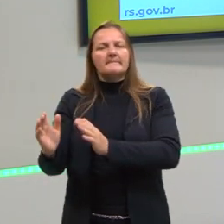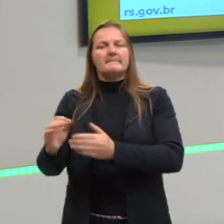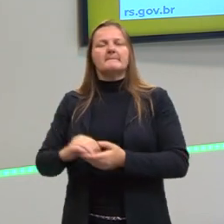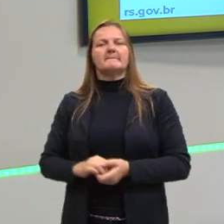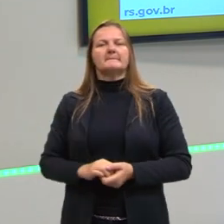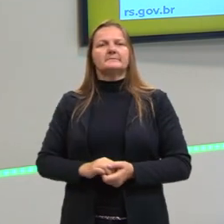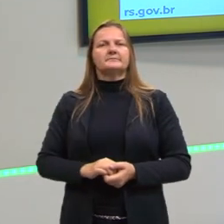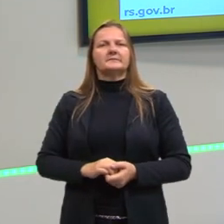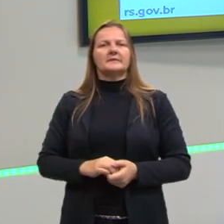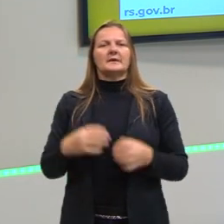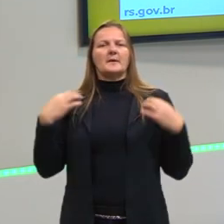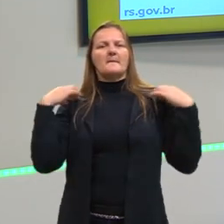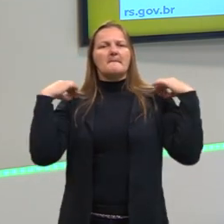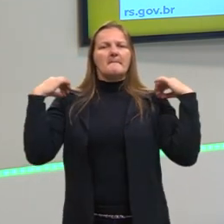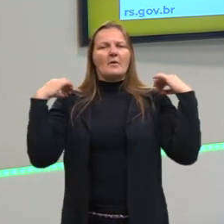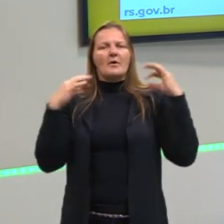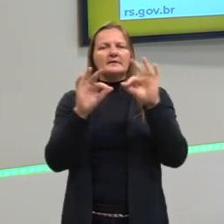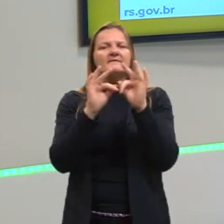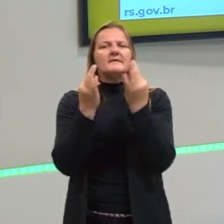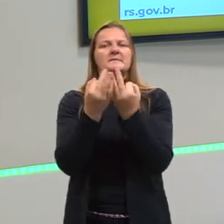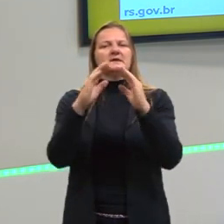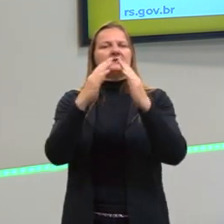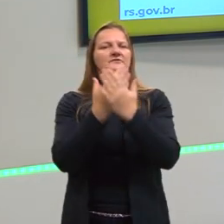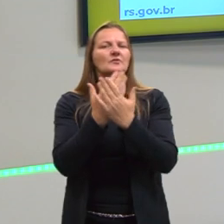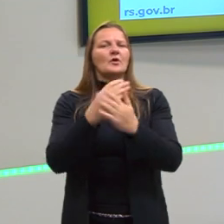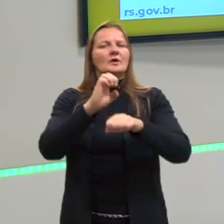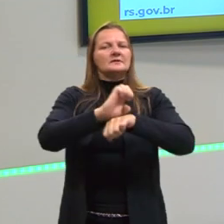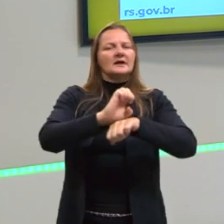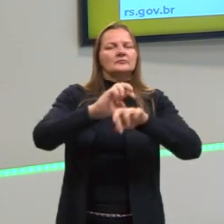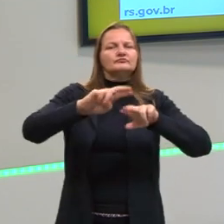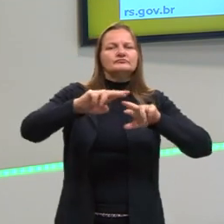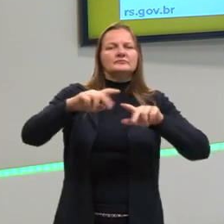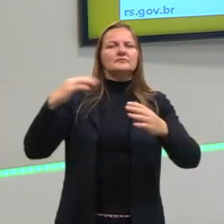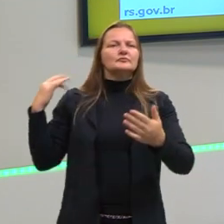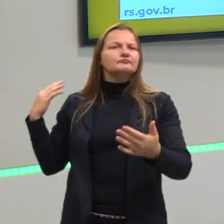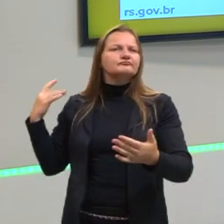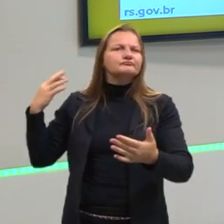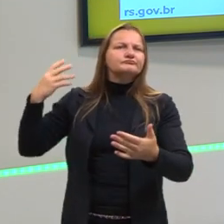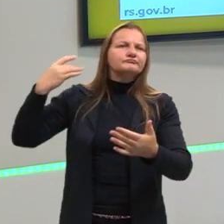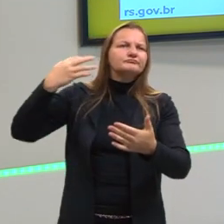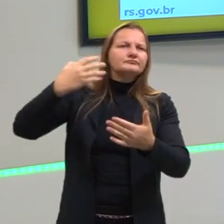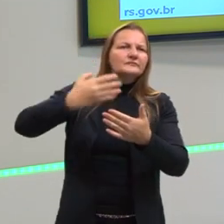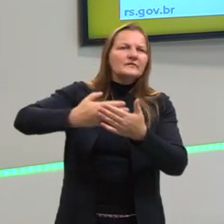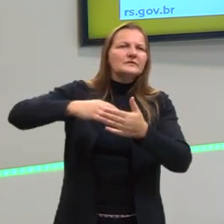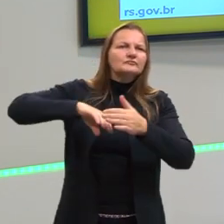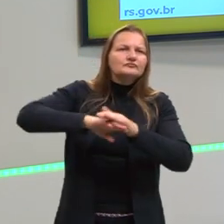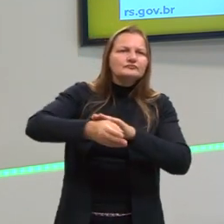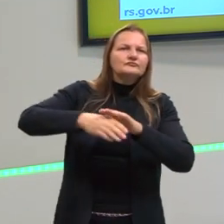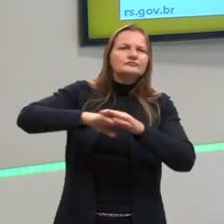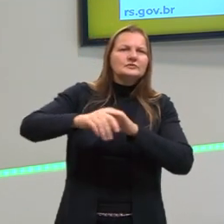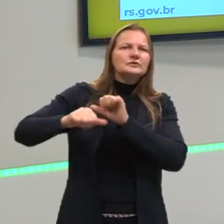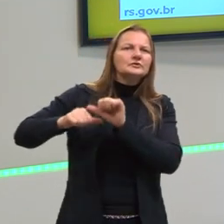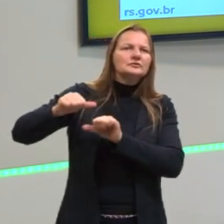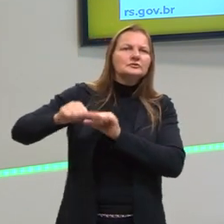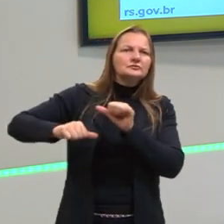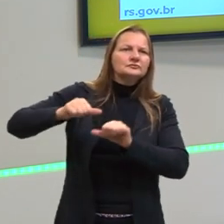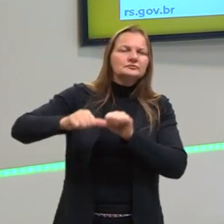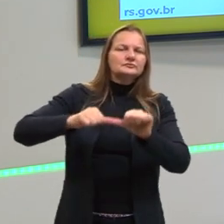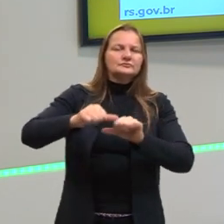a moda a família a escola o estado eram diferentes e era um verdade naquele período porque são